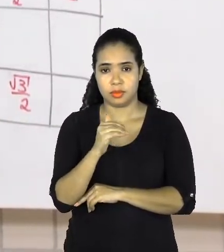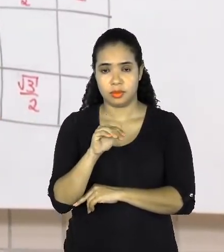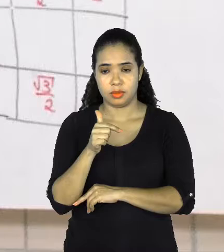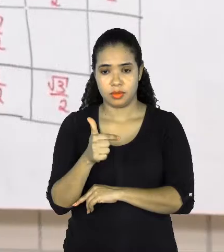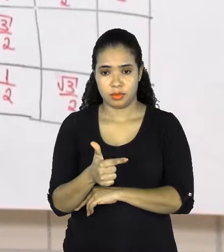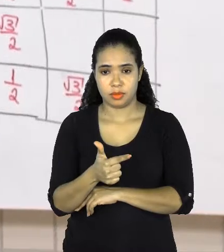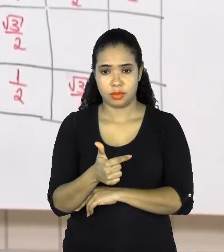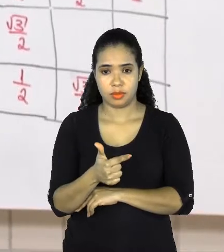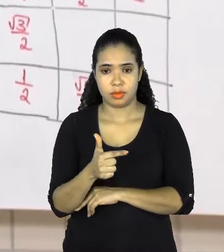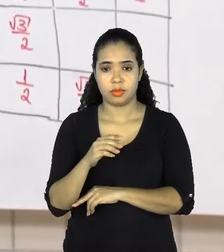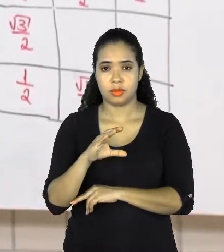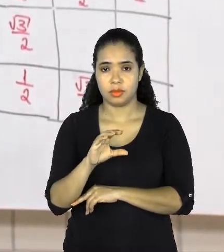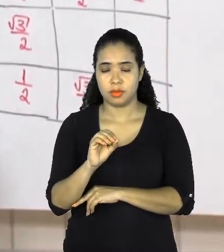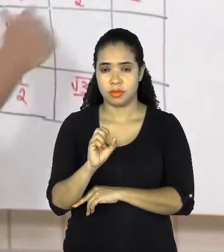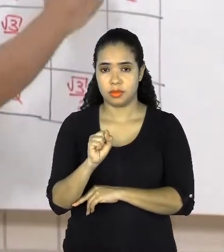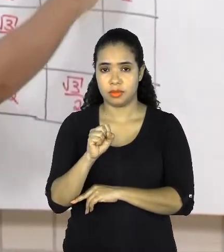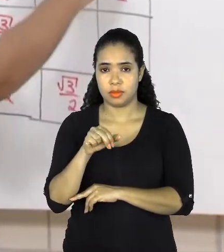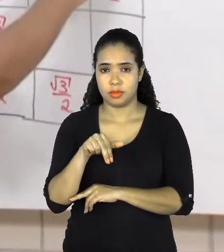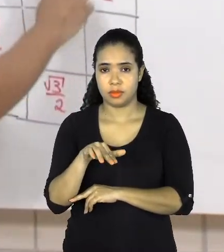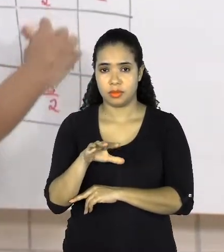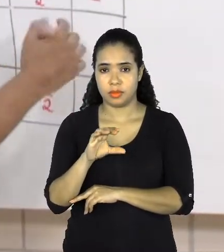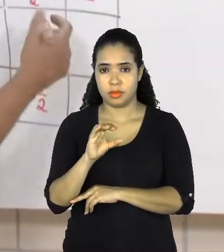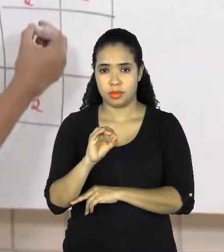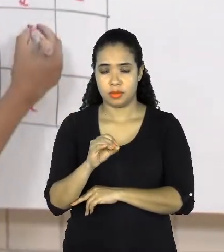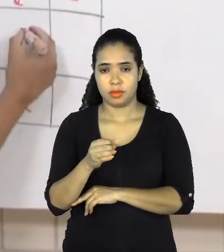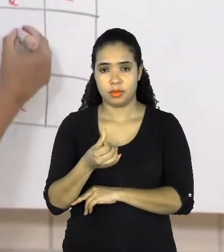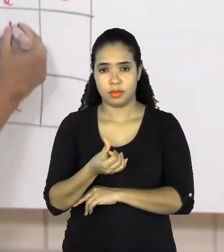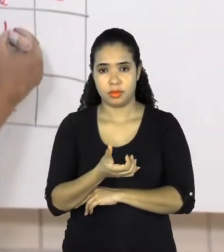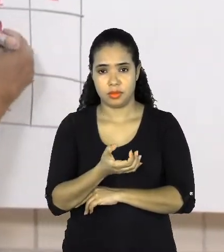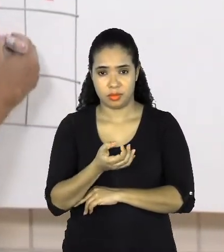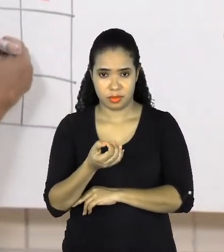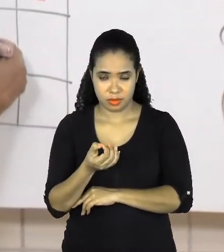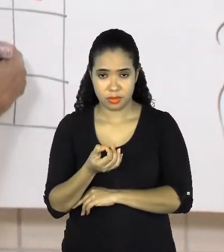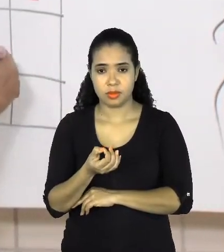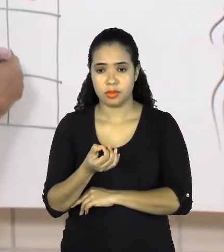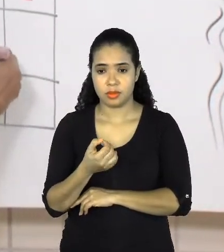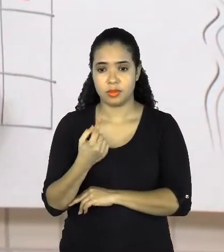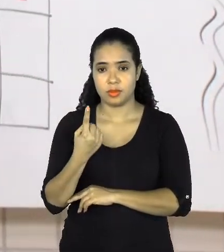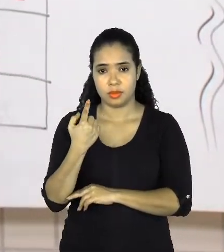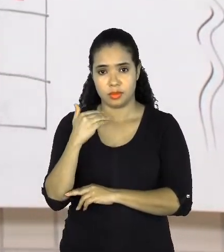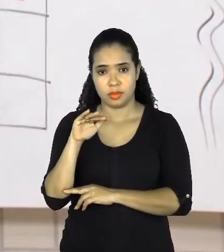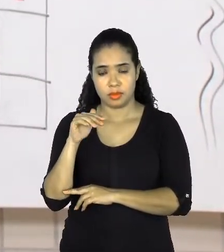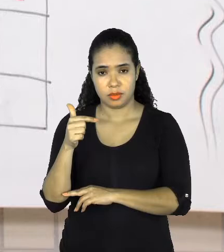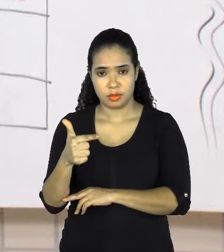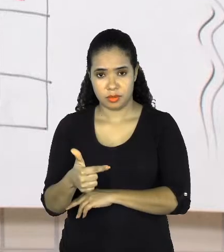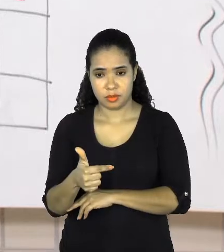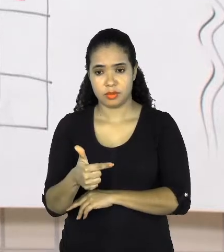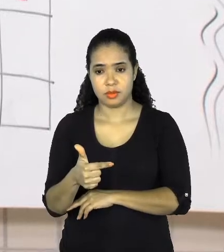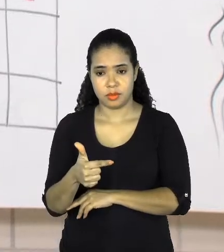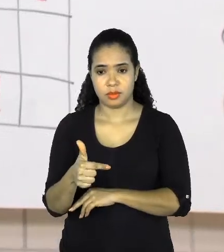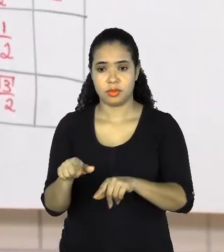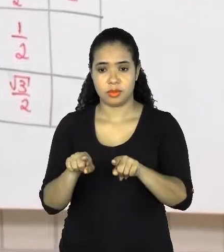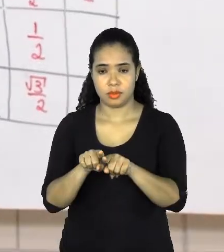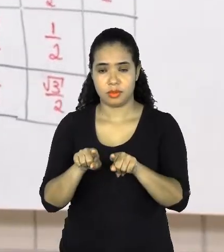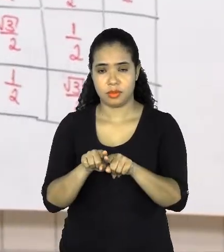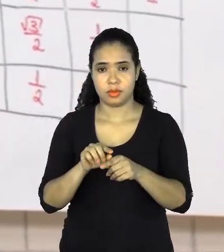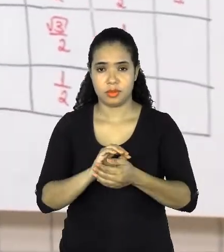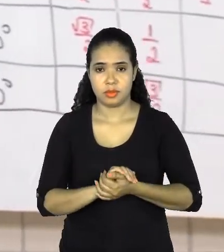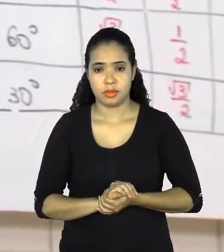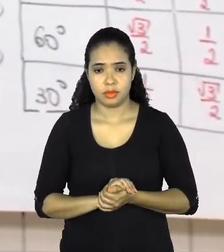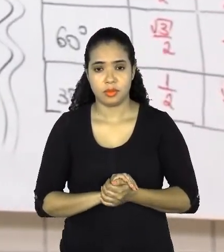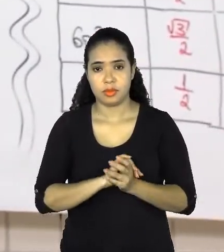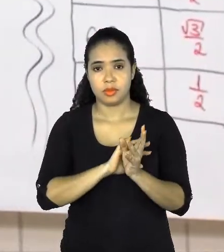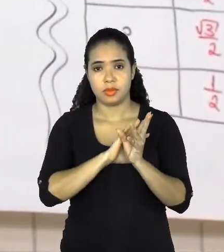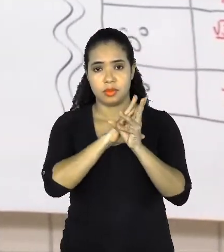2. E cosseno de 60 também. Então, cosseno de 60, 1 sobre 2. Agora eu só vou fazer o cálculo